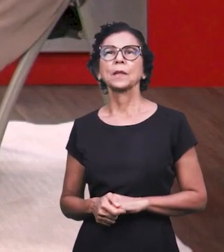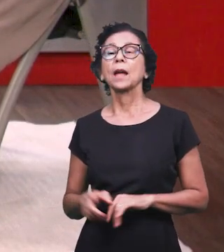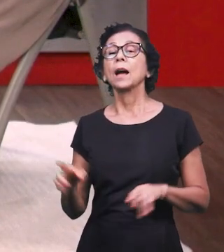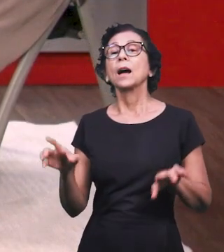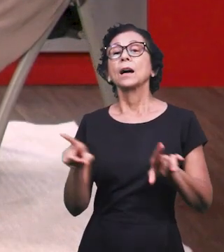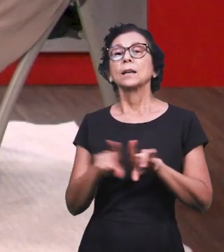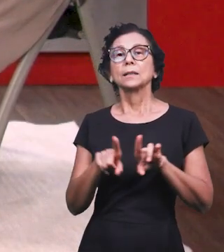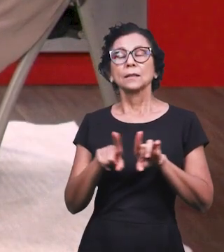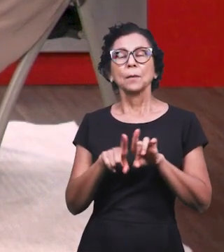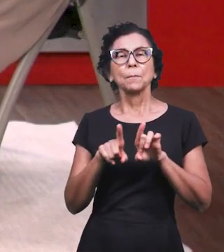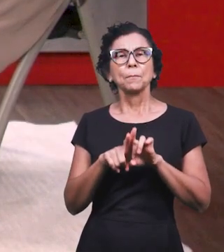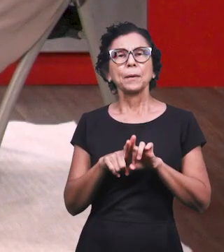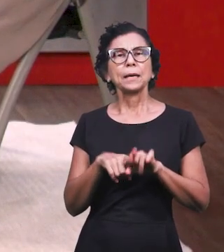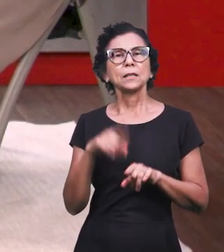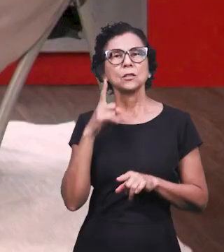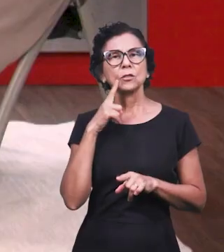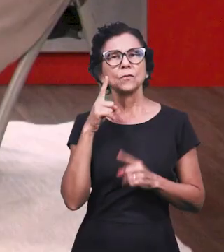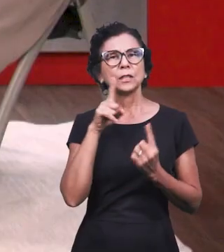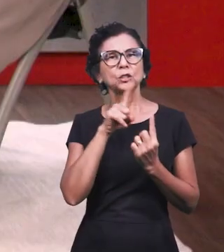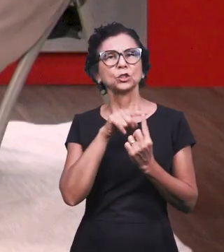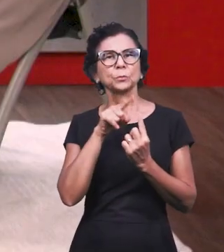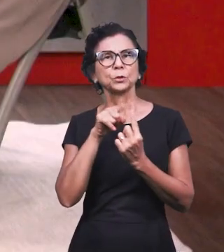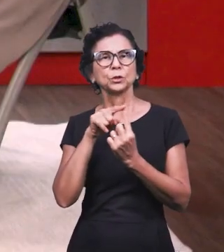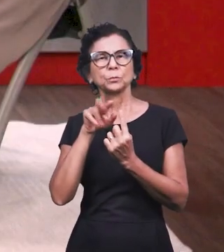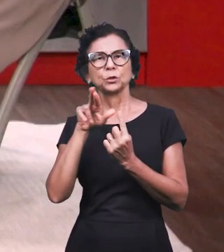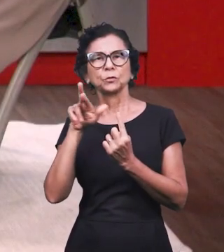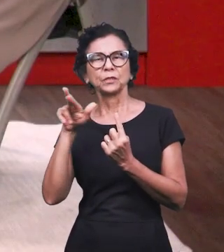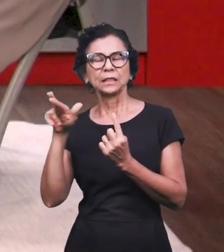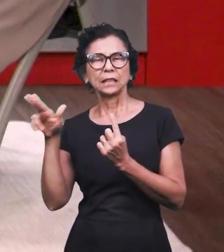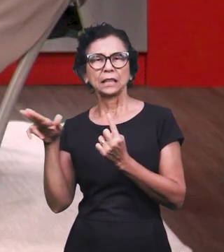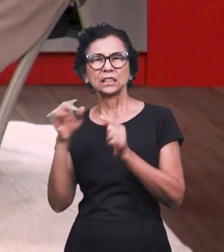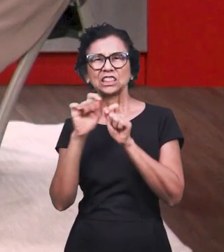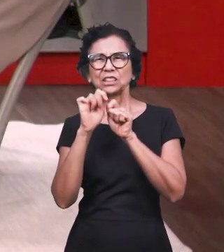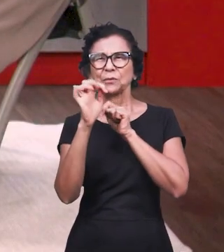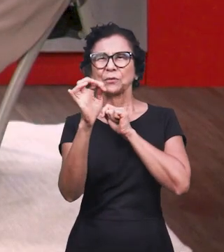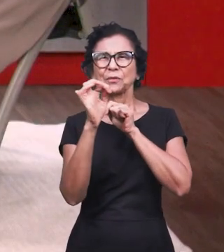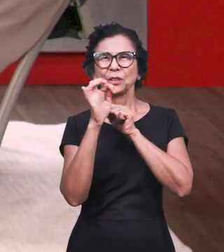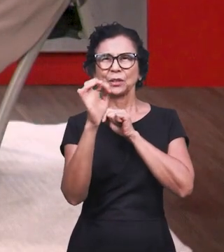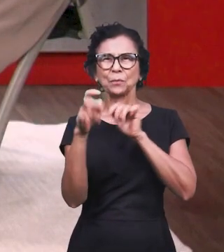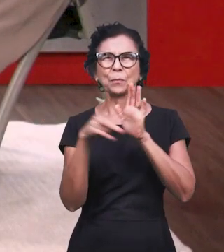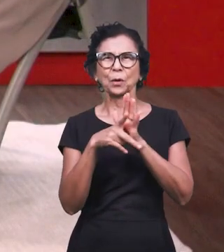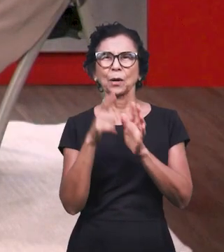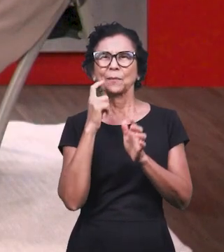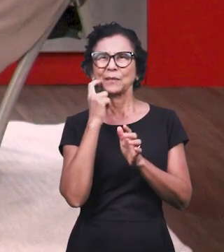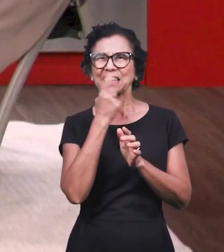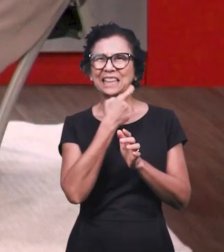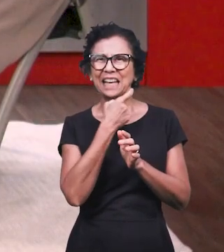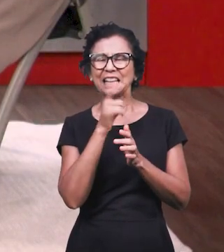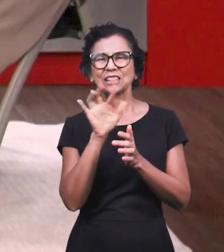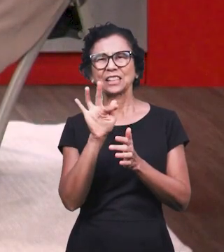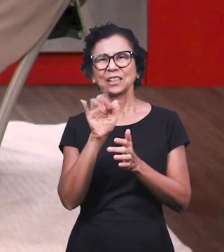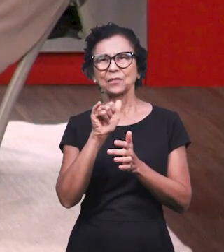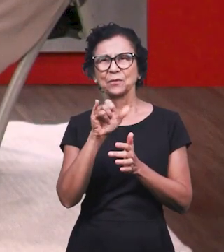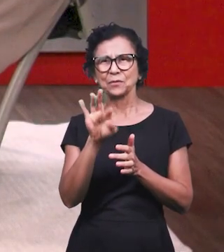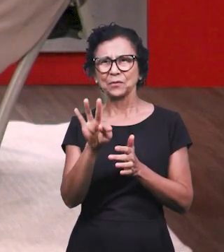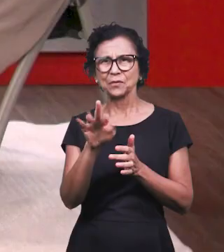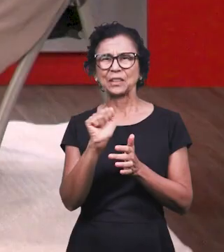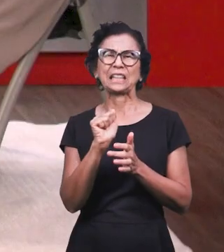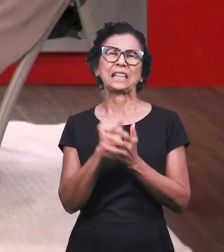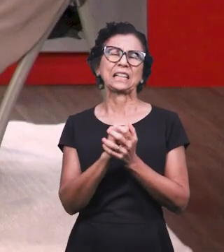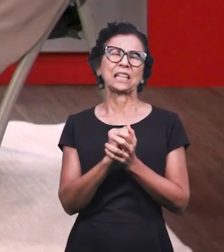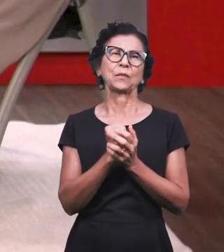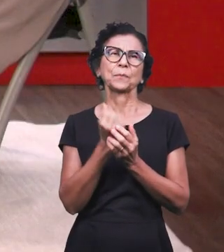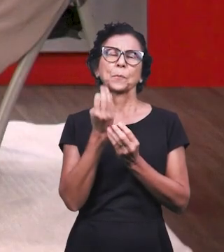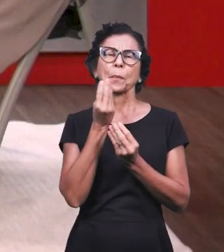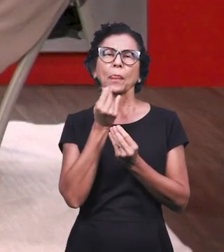gente tem alguns tipos diferentes Ah, de fio sim. dental. Tem fio dental, tem fita dental, tem uns que têm